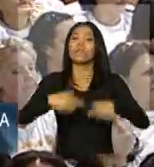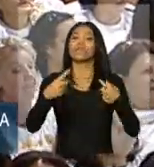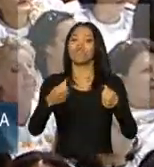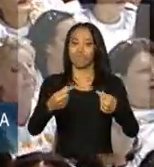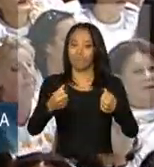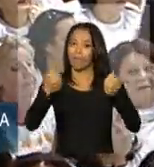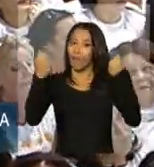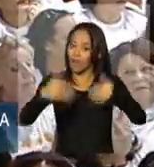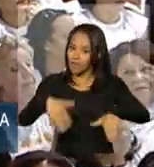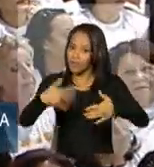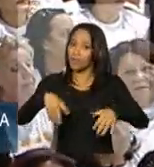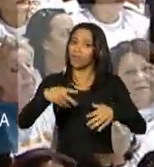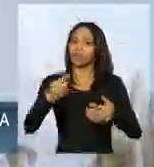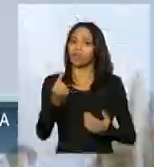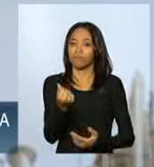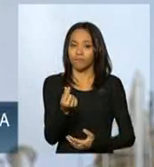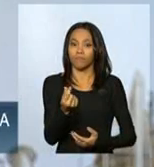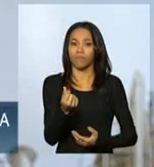nós vamos gastar dinheiro